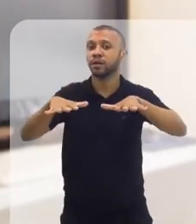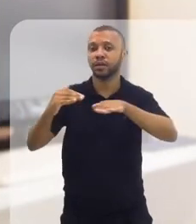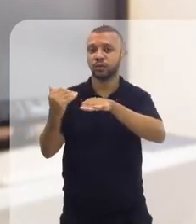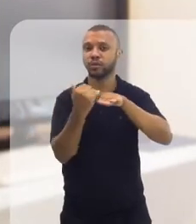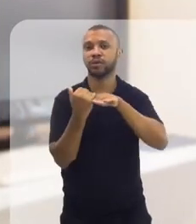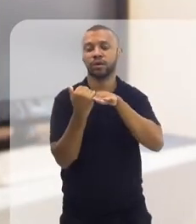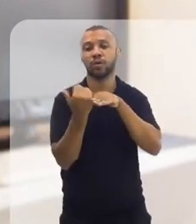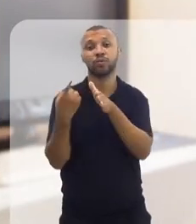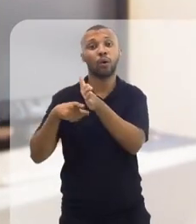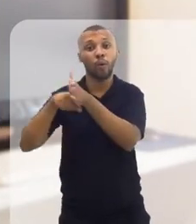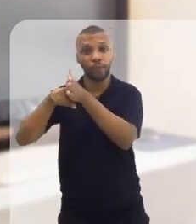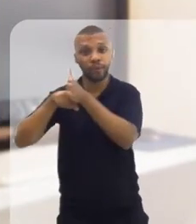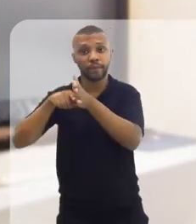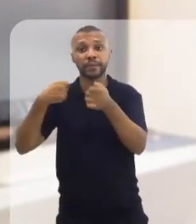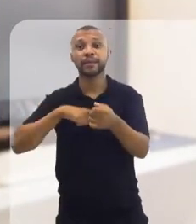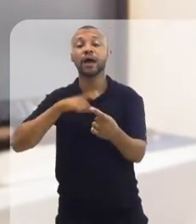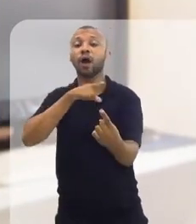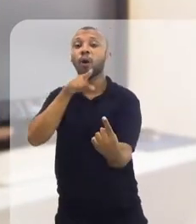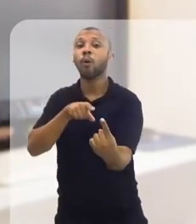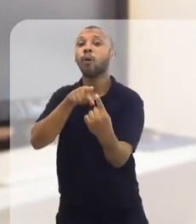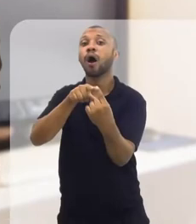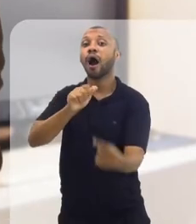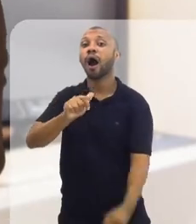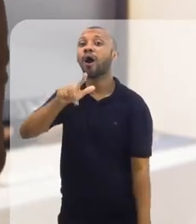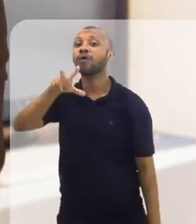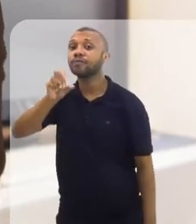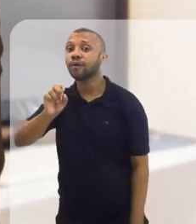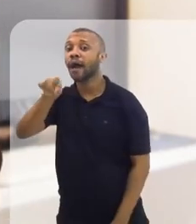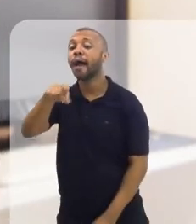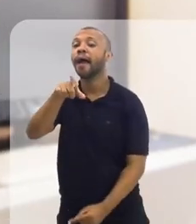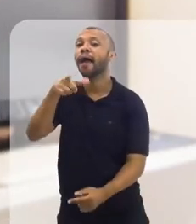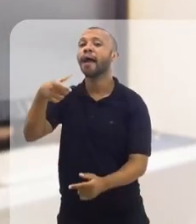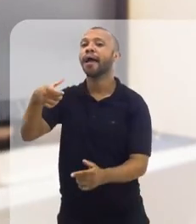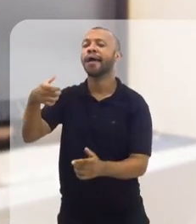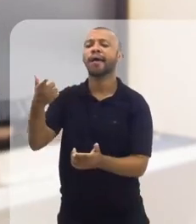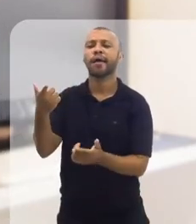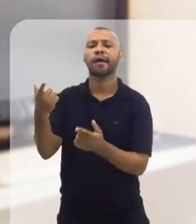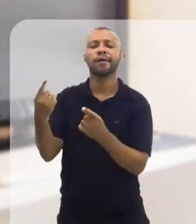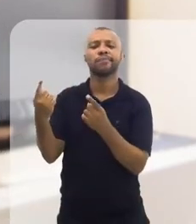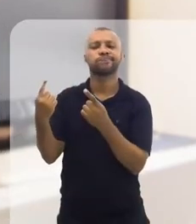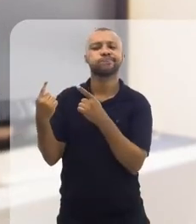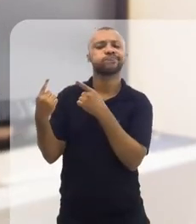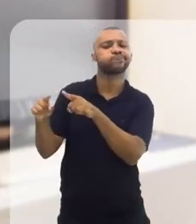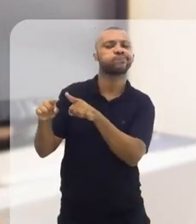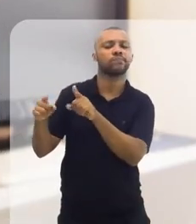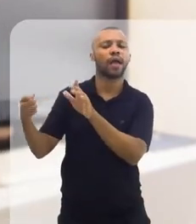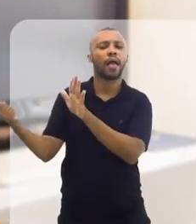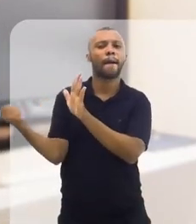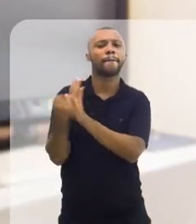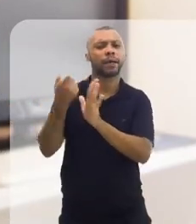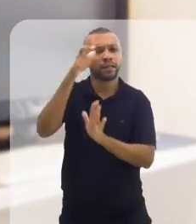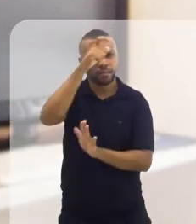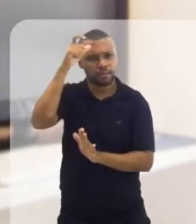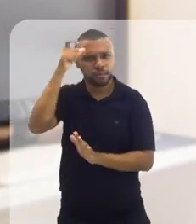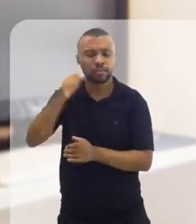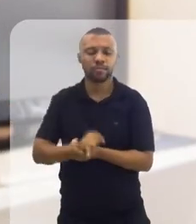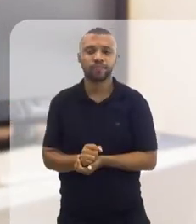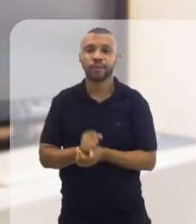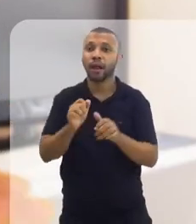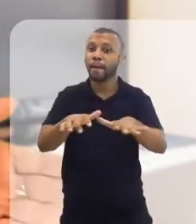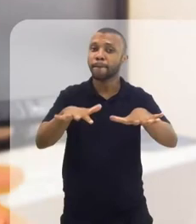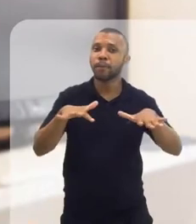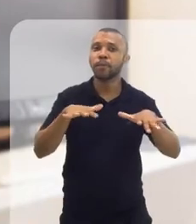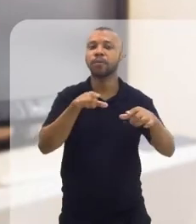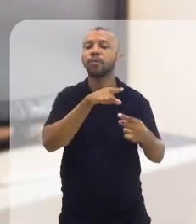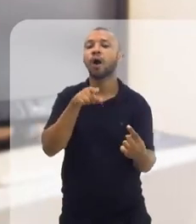inclusão. E agora os pesquisadores já estão querendo tirar o alvo, porque o alvo é pejorativo, e realmente público, né? Público, papapá, você